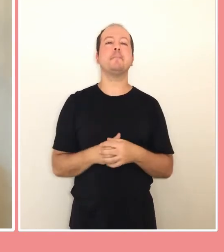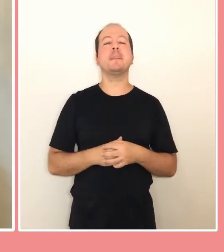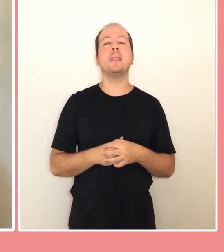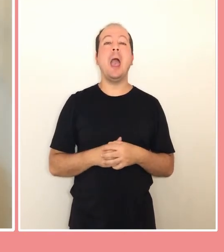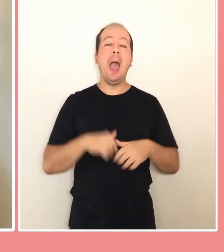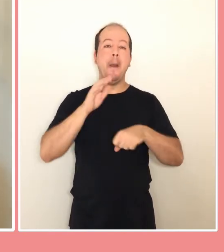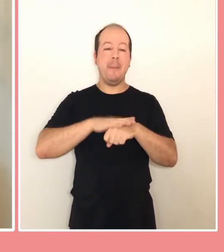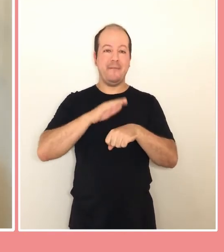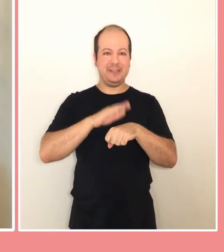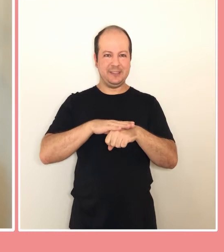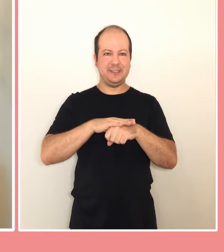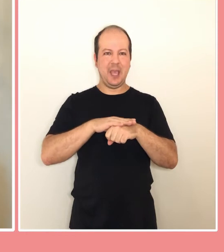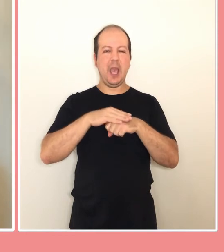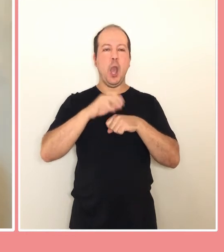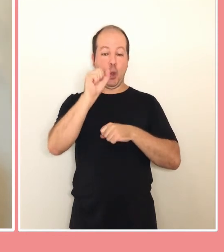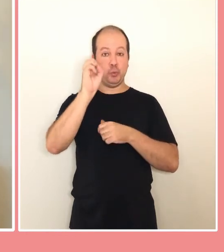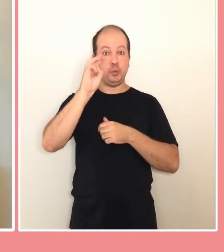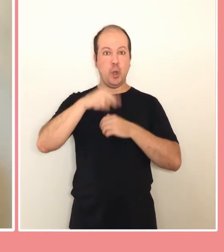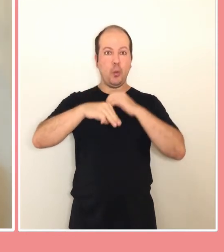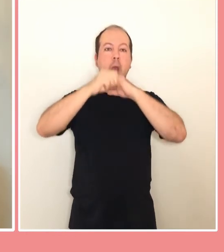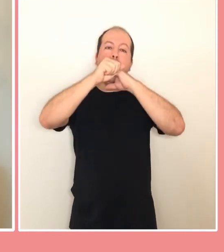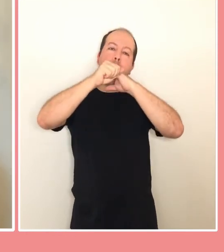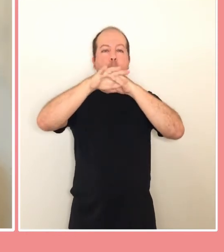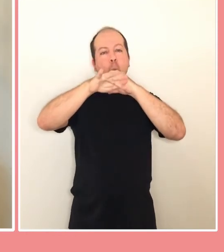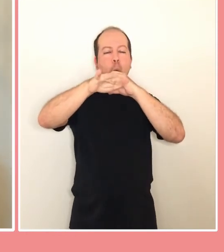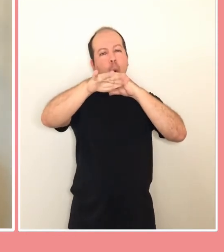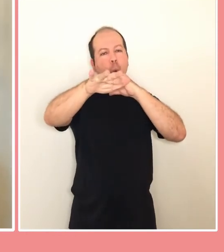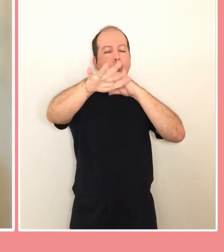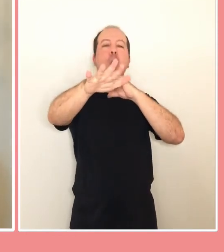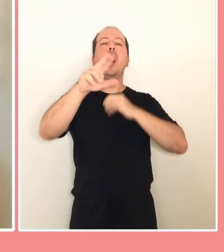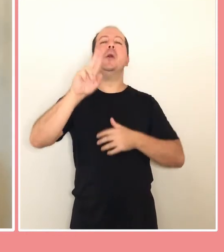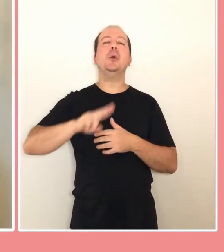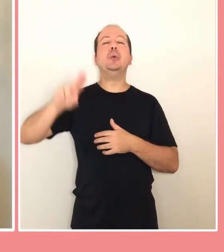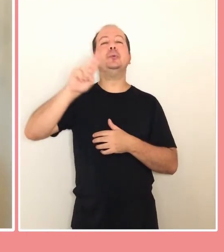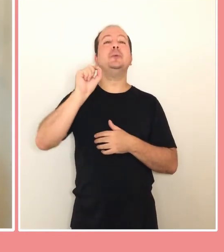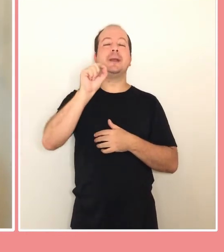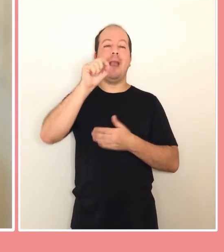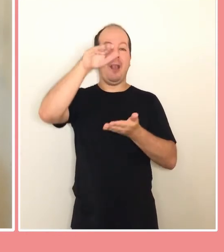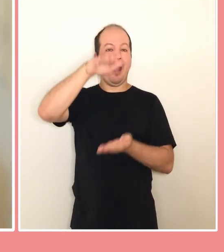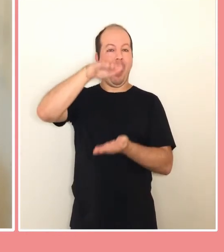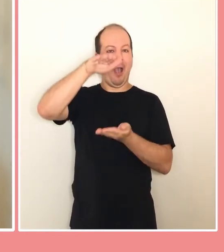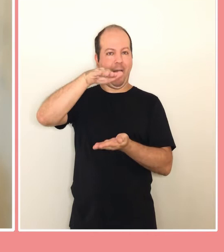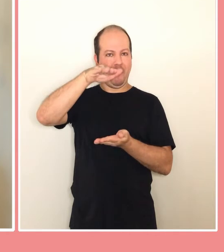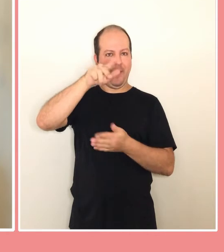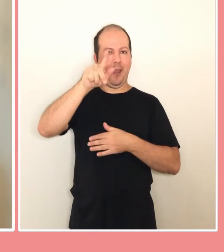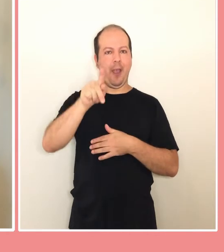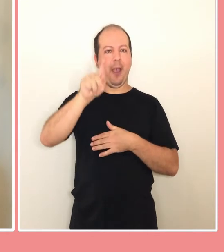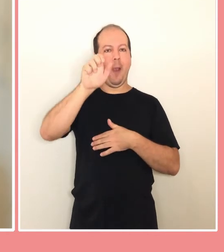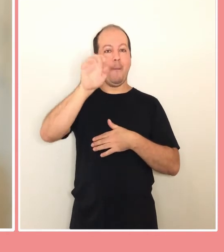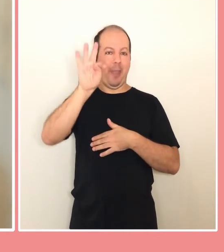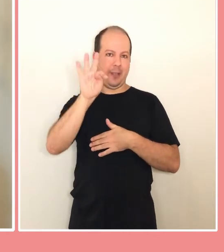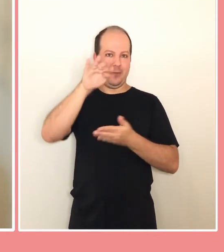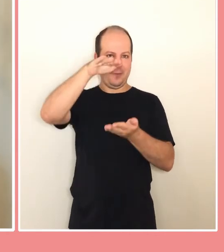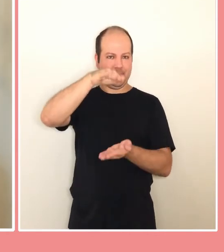fazer esse tipo de fenômeno, expandir o som, aqui vamos utilizar uma garrafa PET. Então a garrafa PET, essa aqui